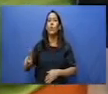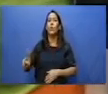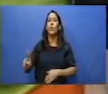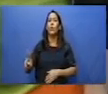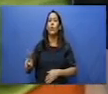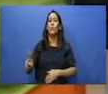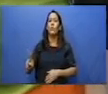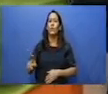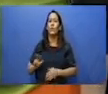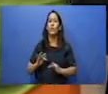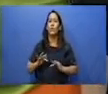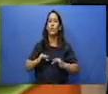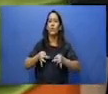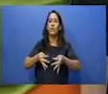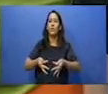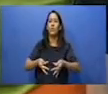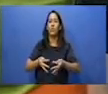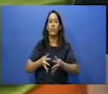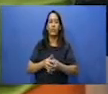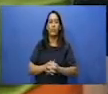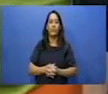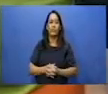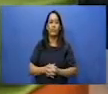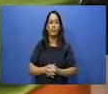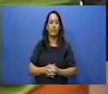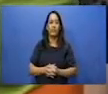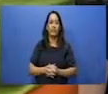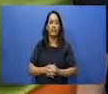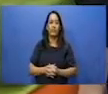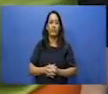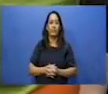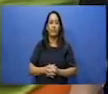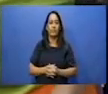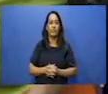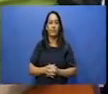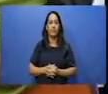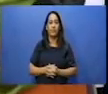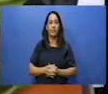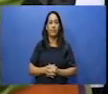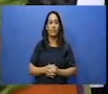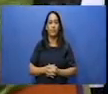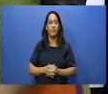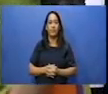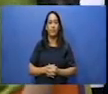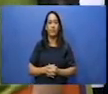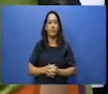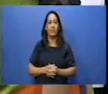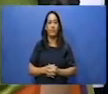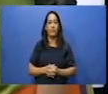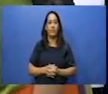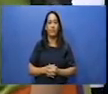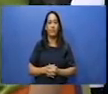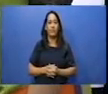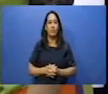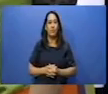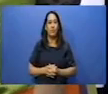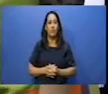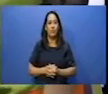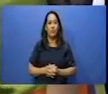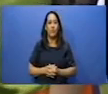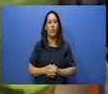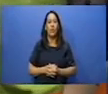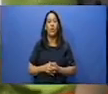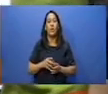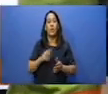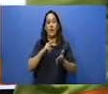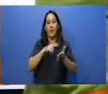da notícia, da onde que ela foi tirada, quem fez, onde ela foi divulgada. Releia o